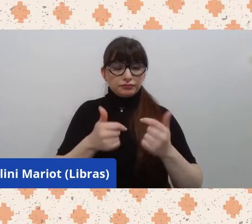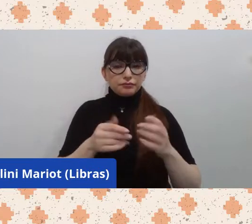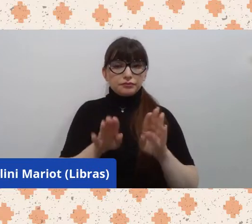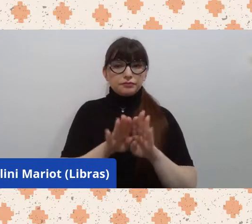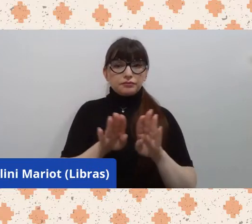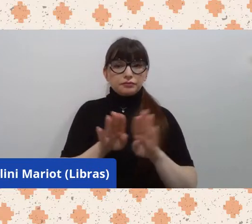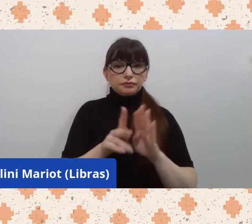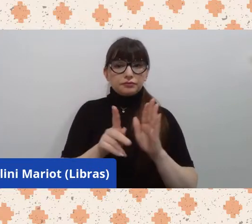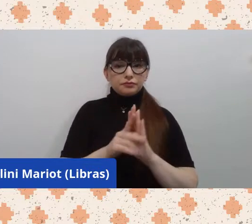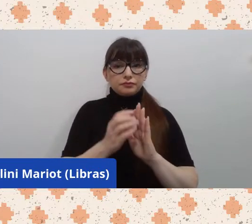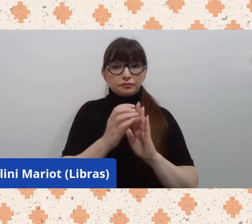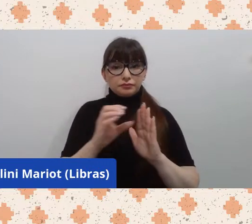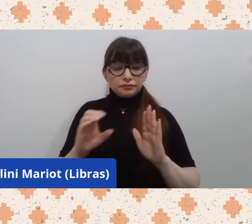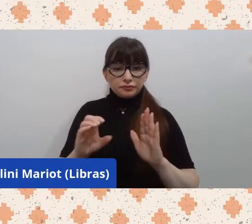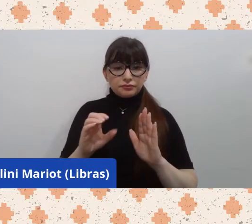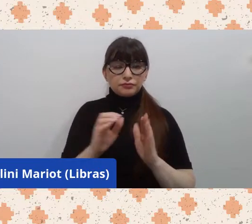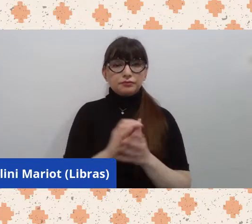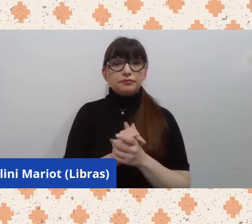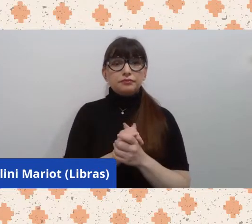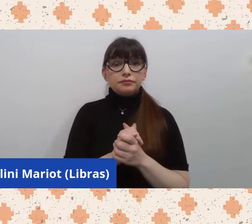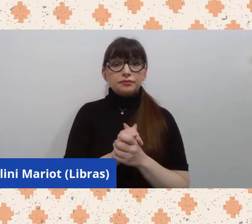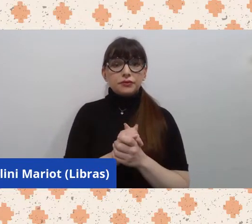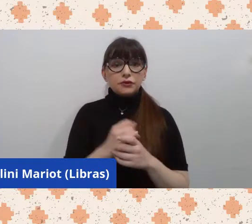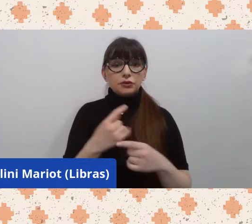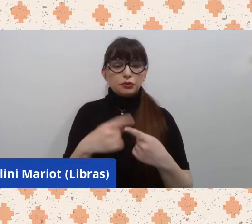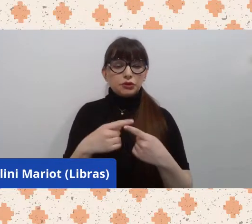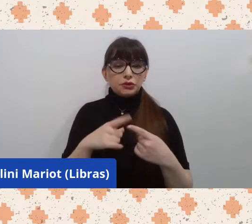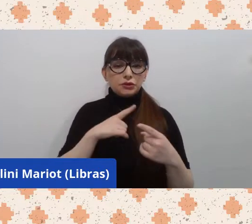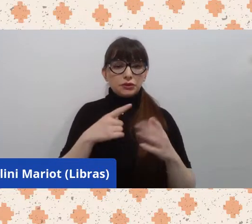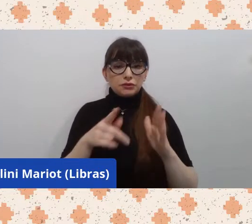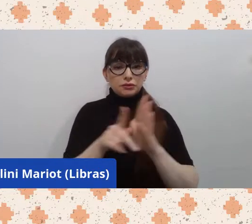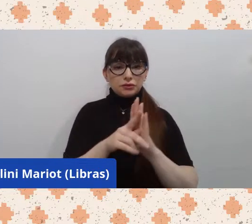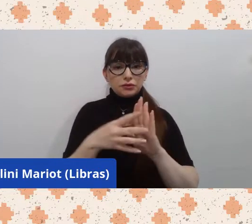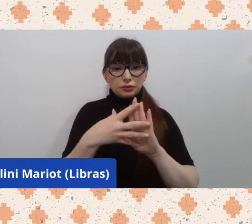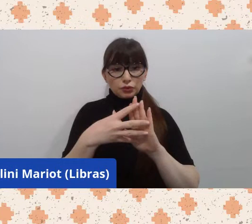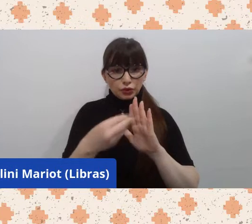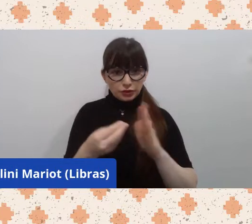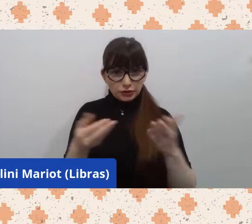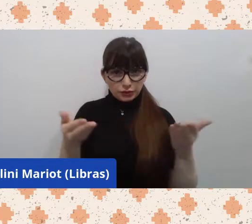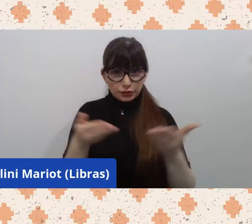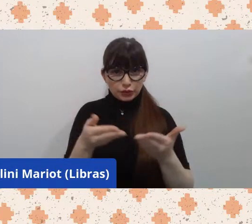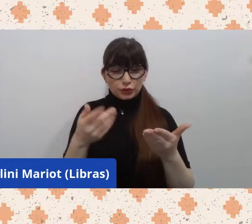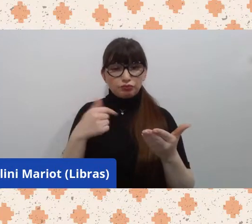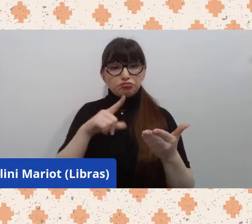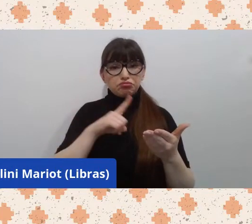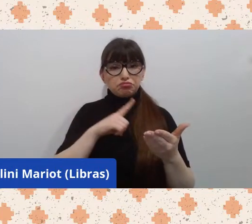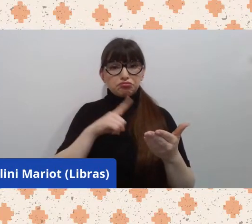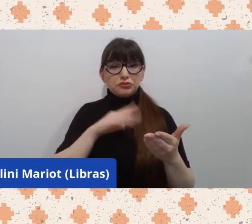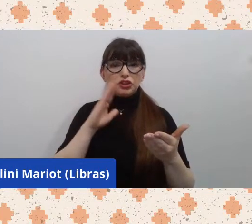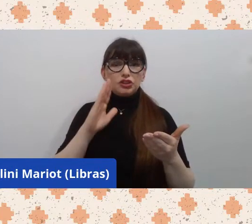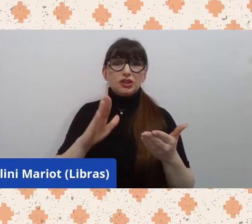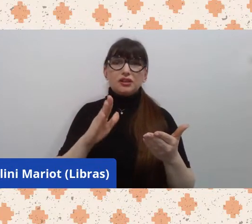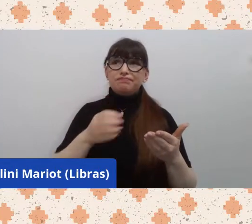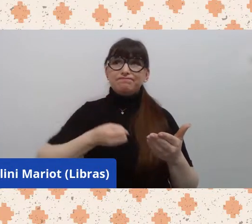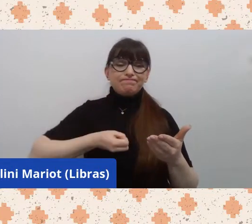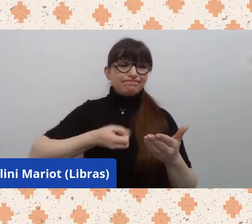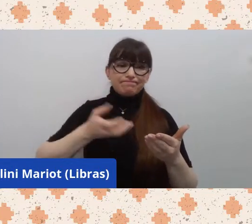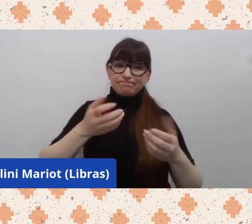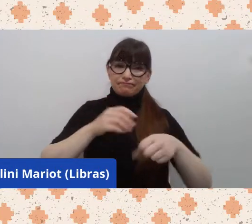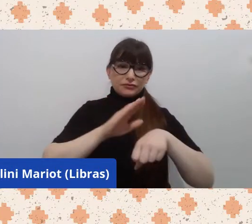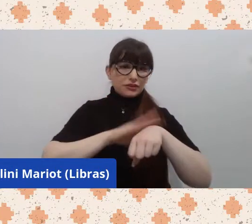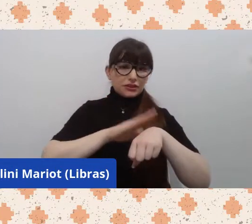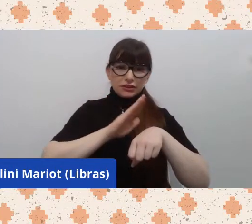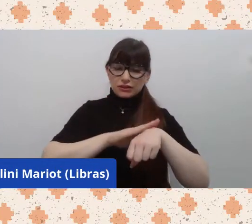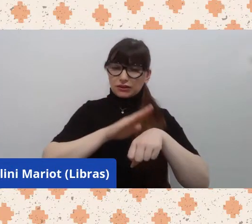ciências humanas e sociais com esse modelo. E, em virtude disso, nós temos gasto um tempo muito grande, uma energia